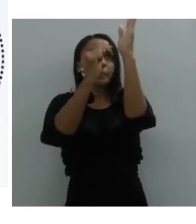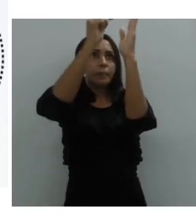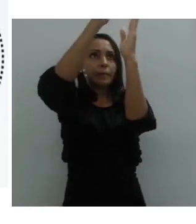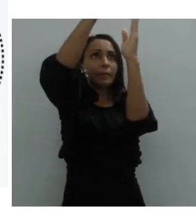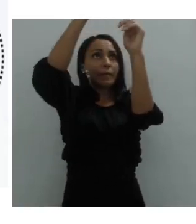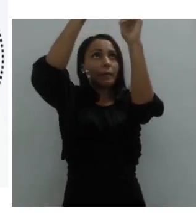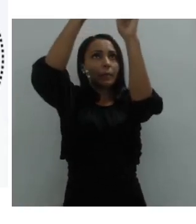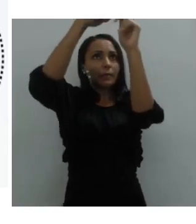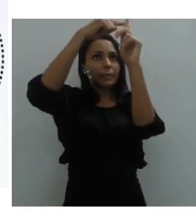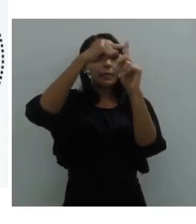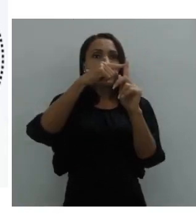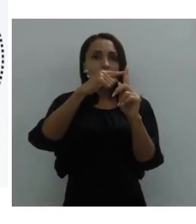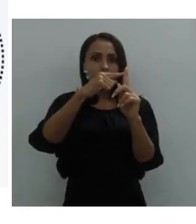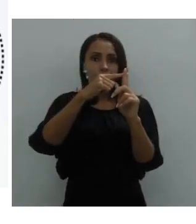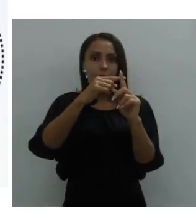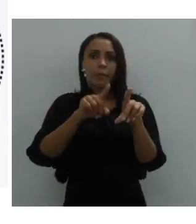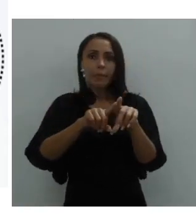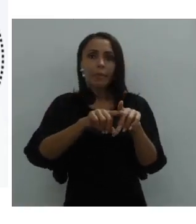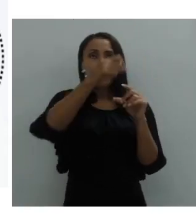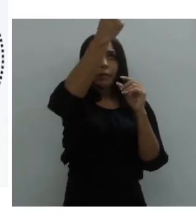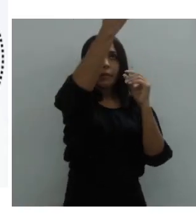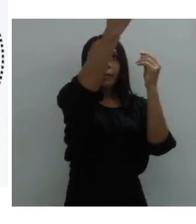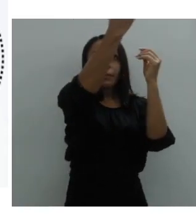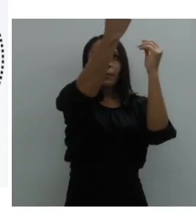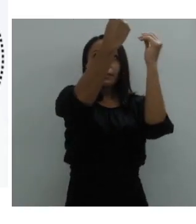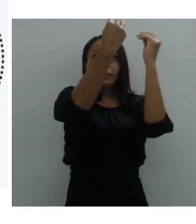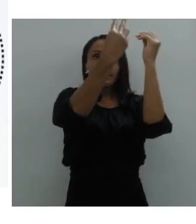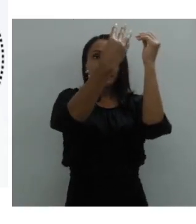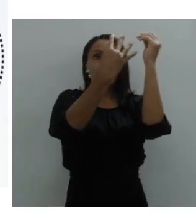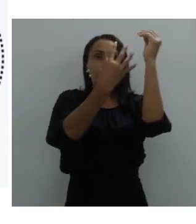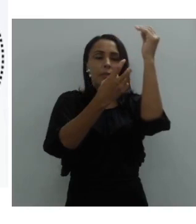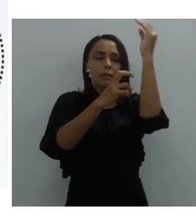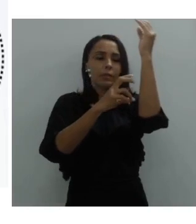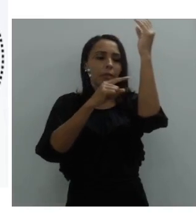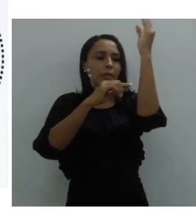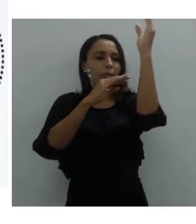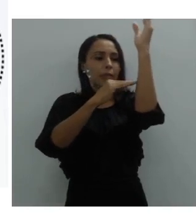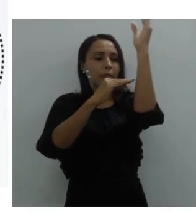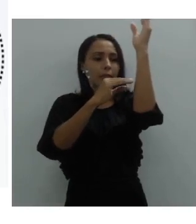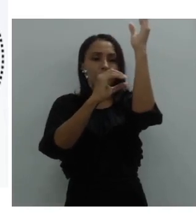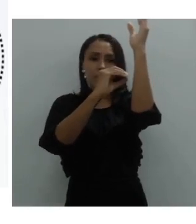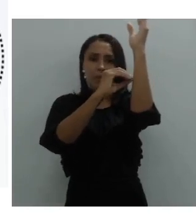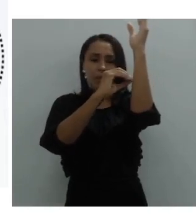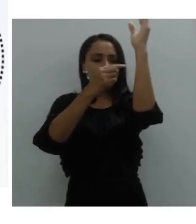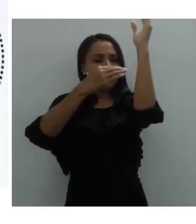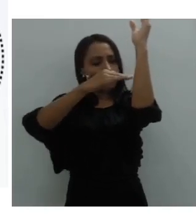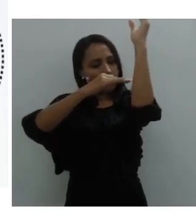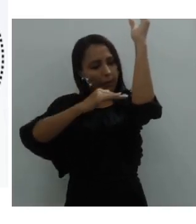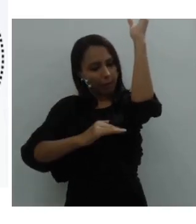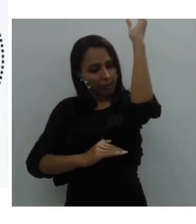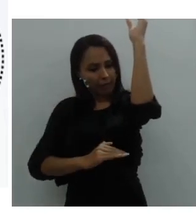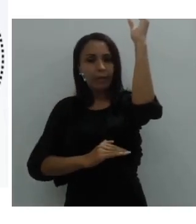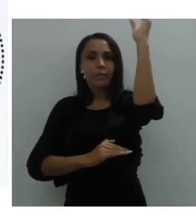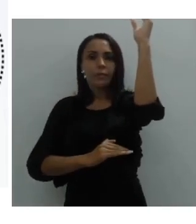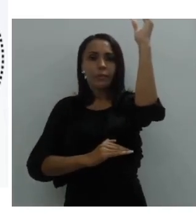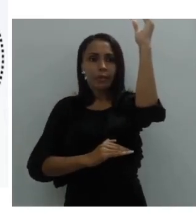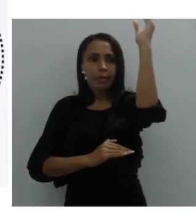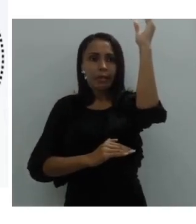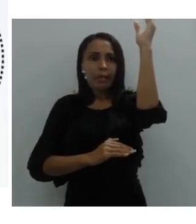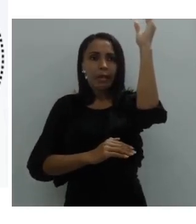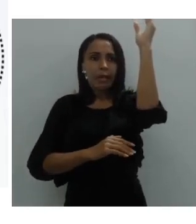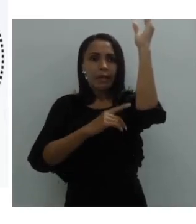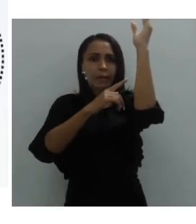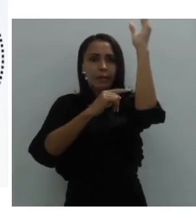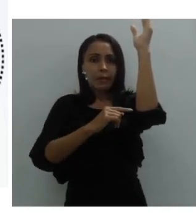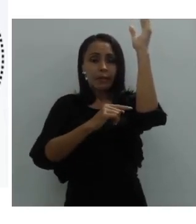positivo também. 1, 2, 3, 4, 5 e até o infinito. E do 0 para baixo da origem, veja, tem a origem e tem o número